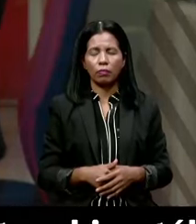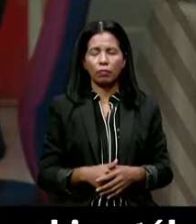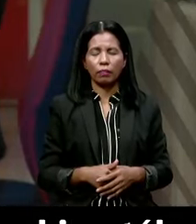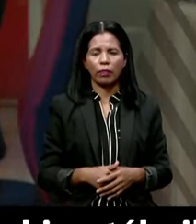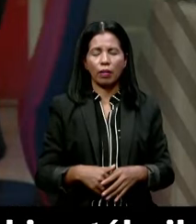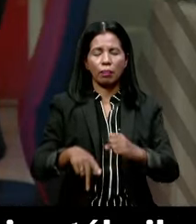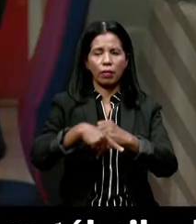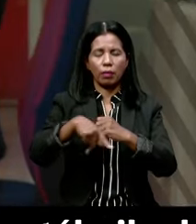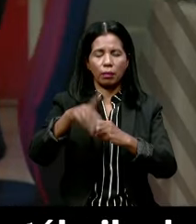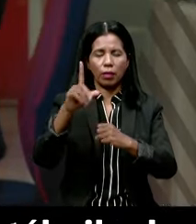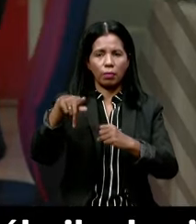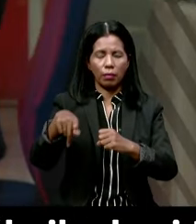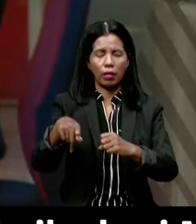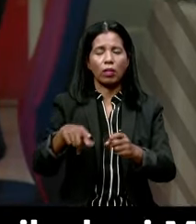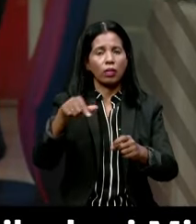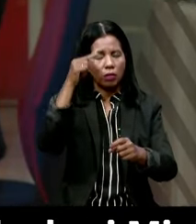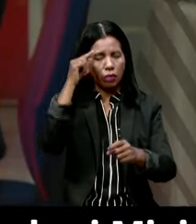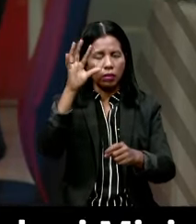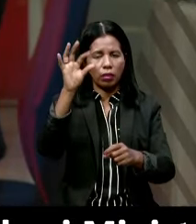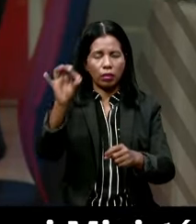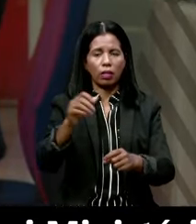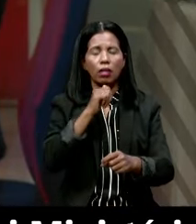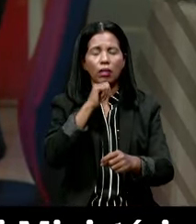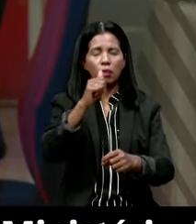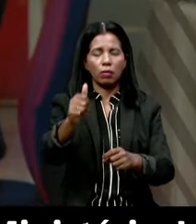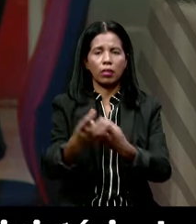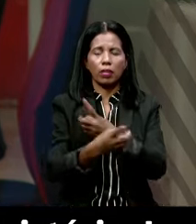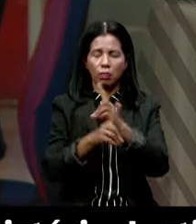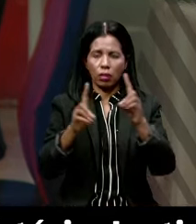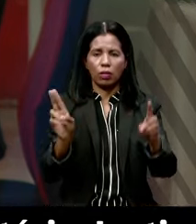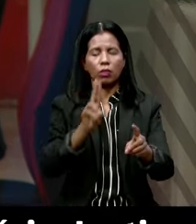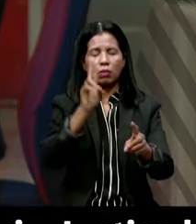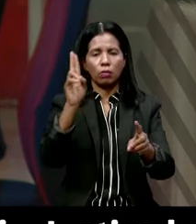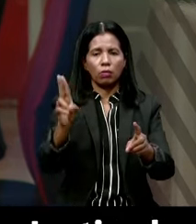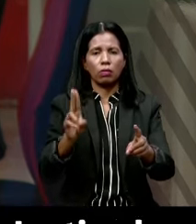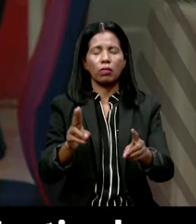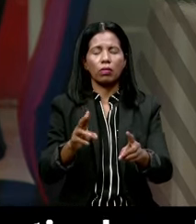Bancada PLP considera o governo da CIA antidemocrático no usa regime ditadura.